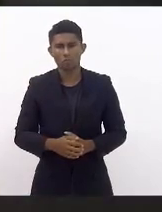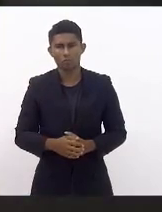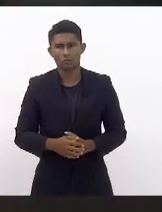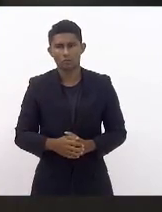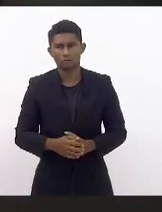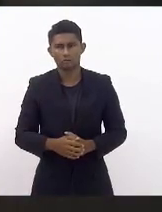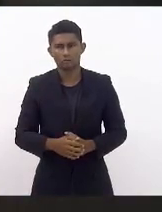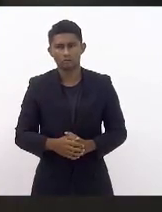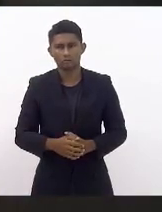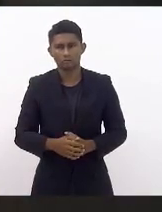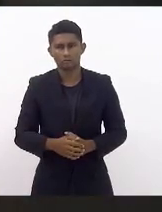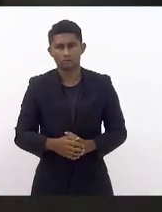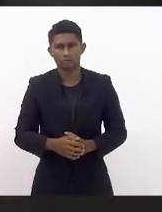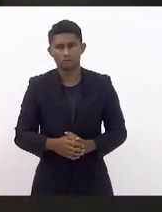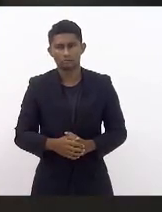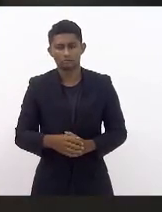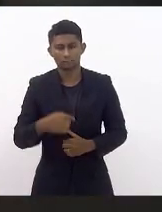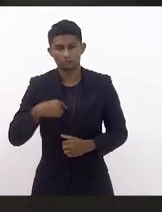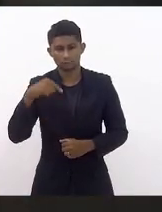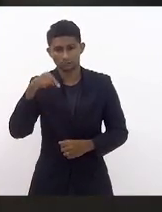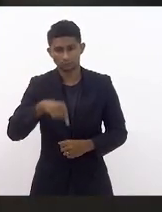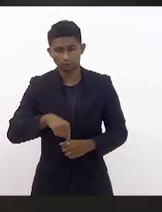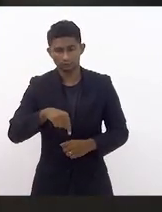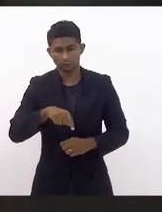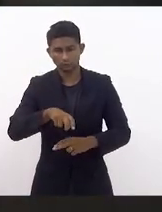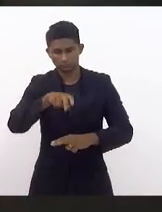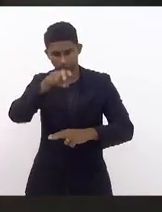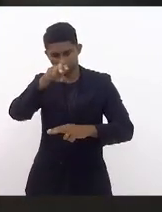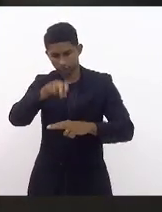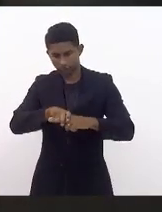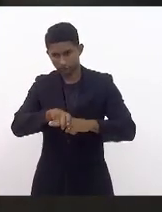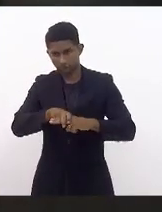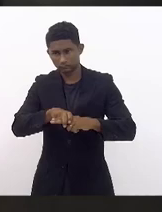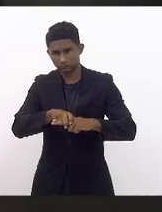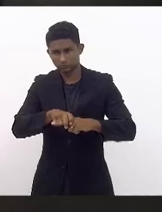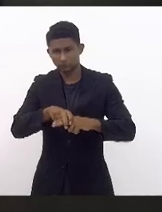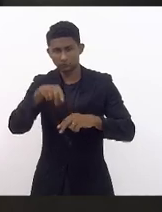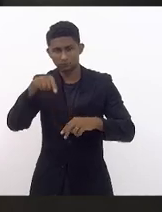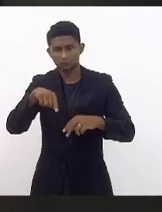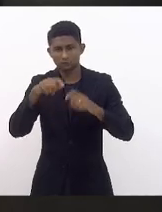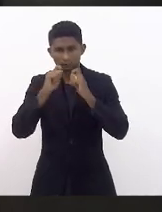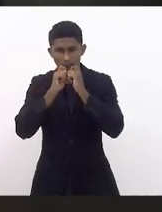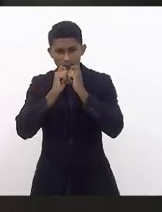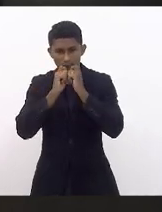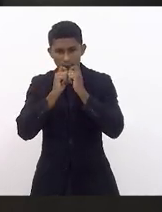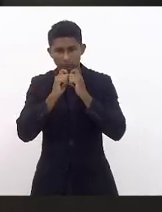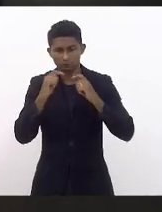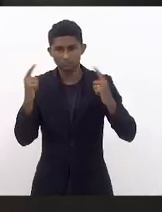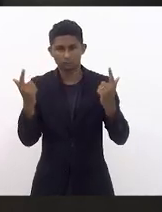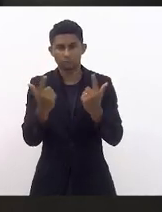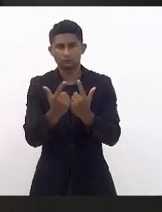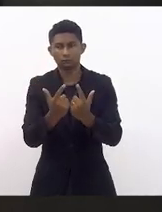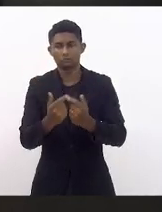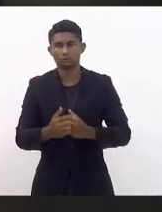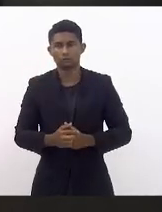em uma tribuna, na Assembleia Legislativa do Rio de Janeiro,